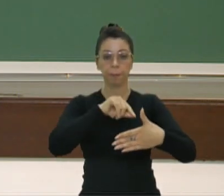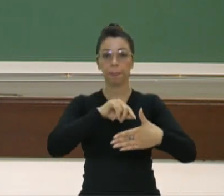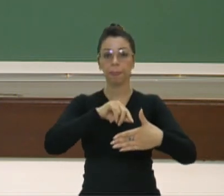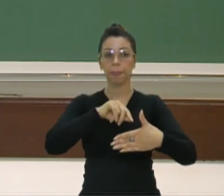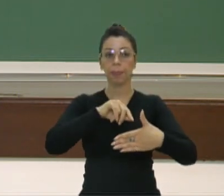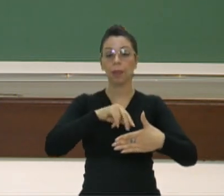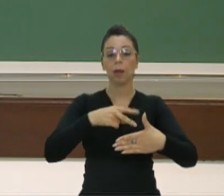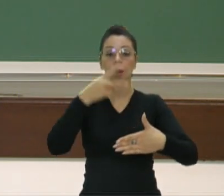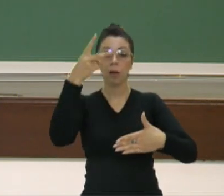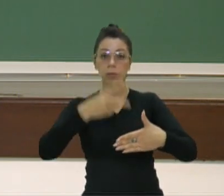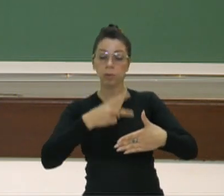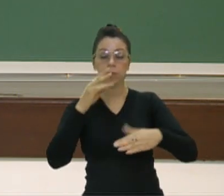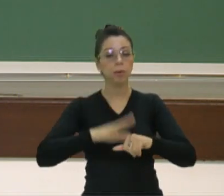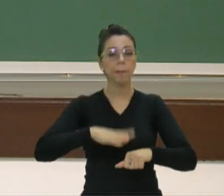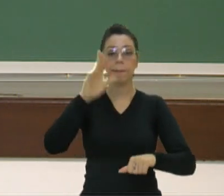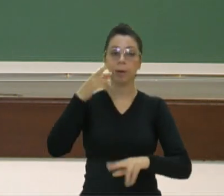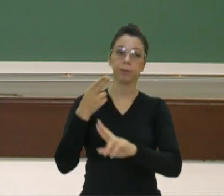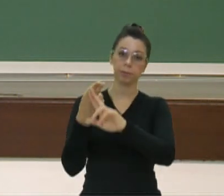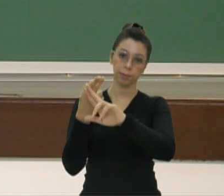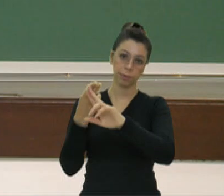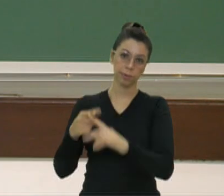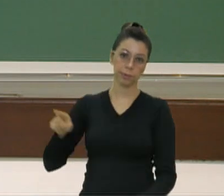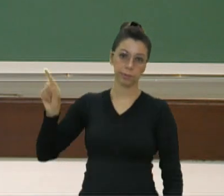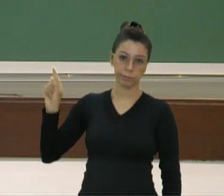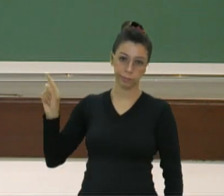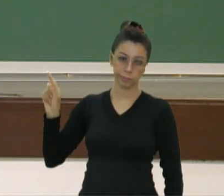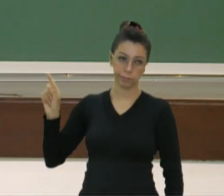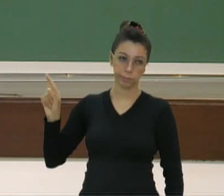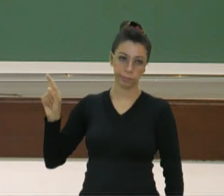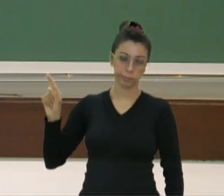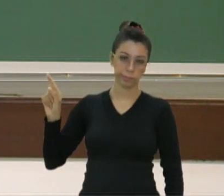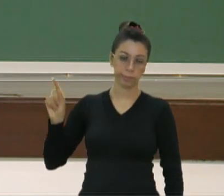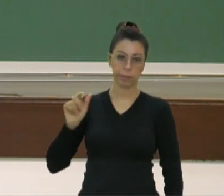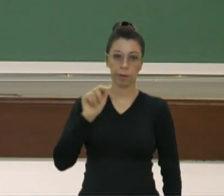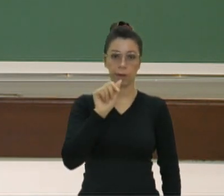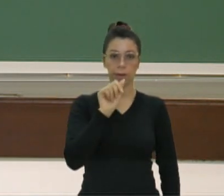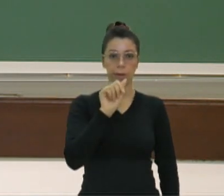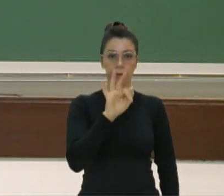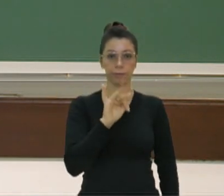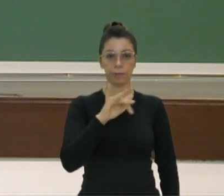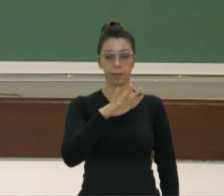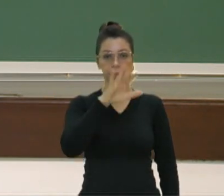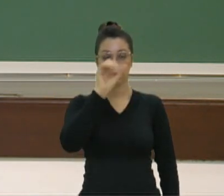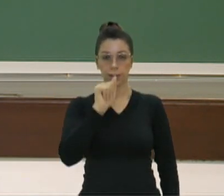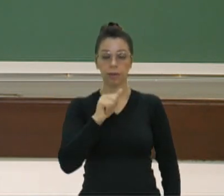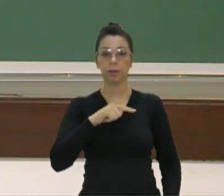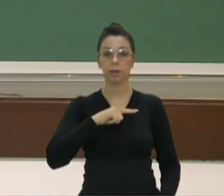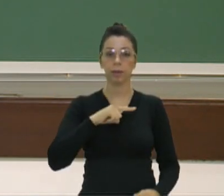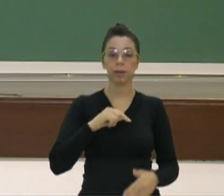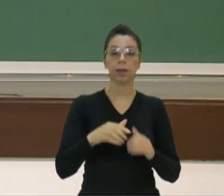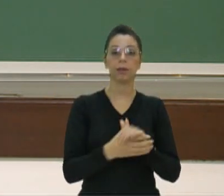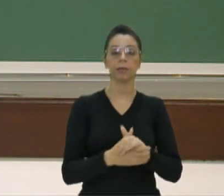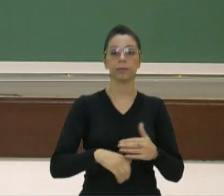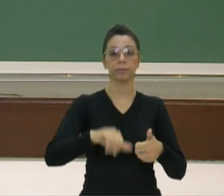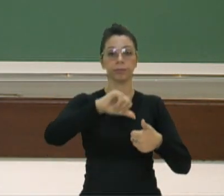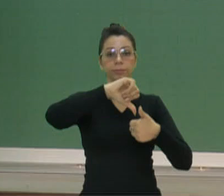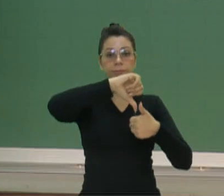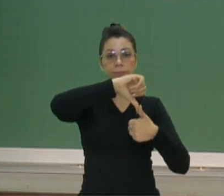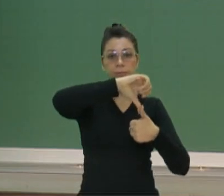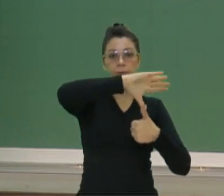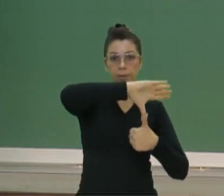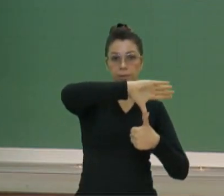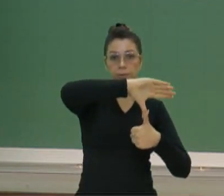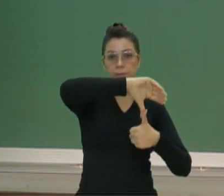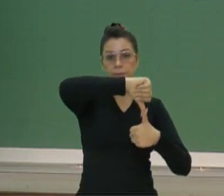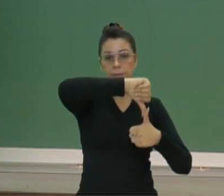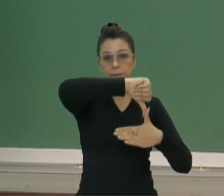duas regionalizações mais usadas são a física, em que tem América do Norte, América Central e América do Sul, e a